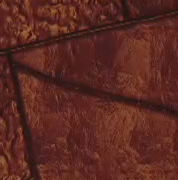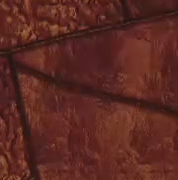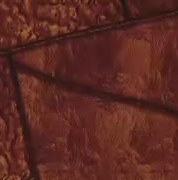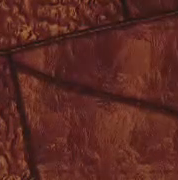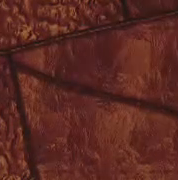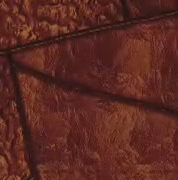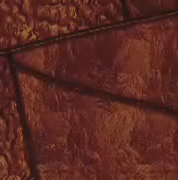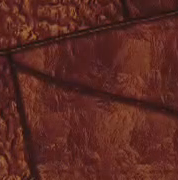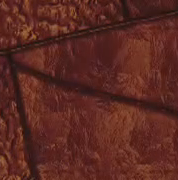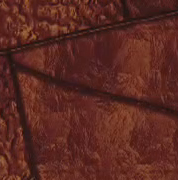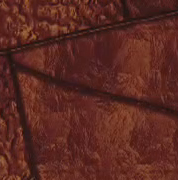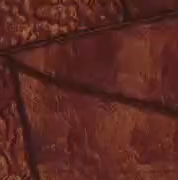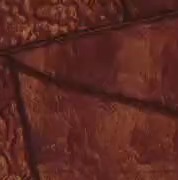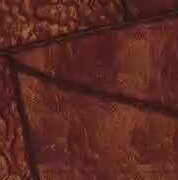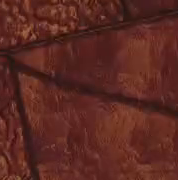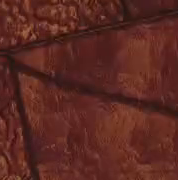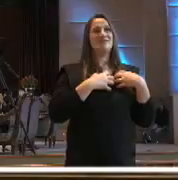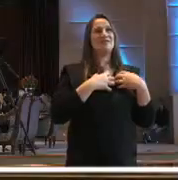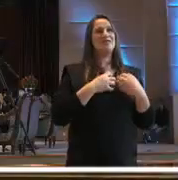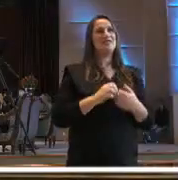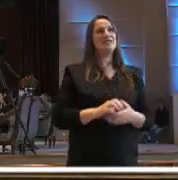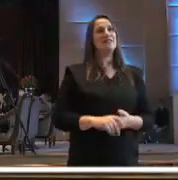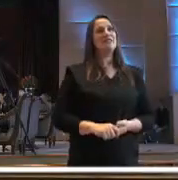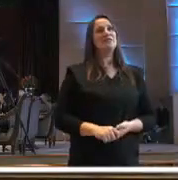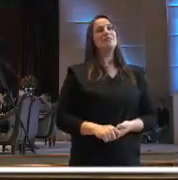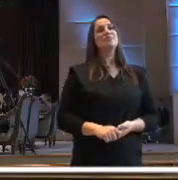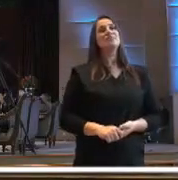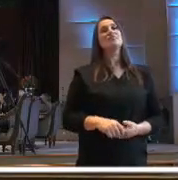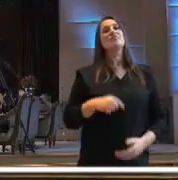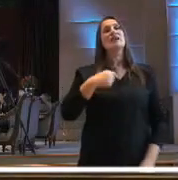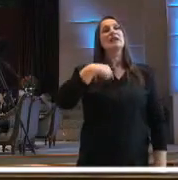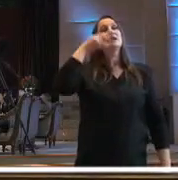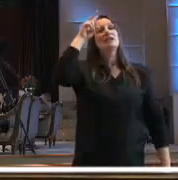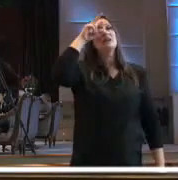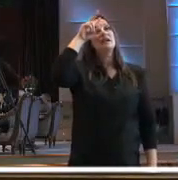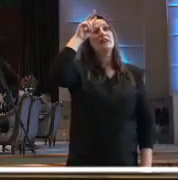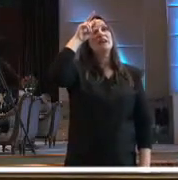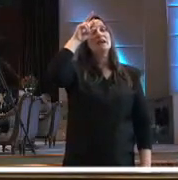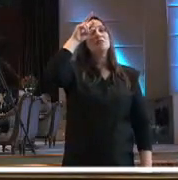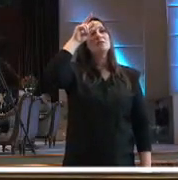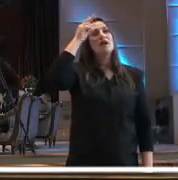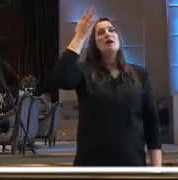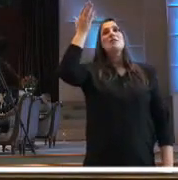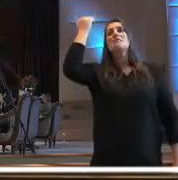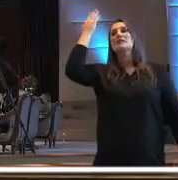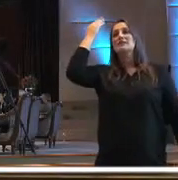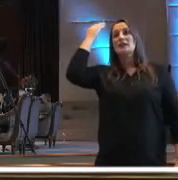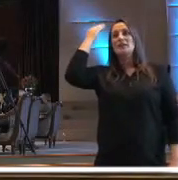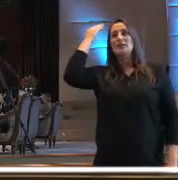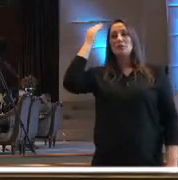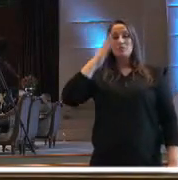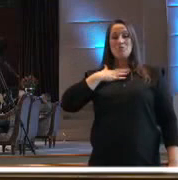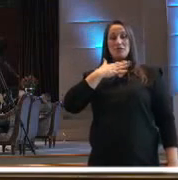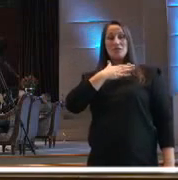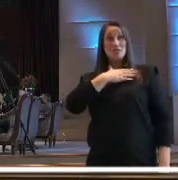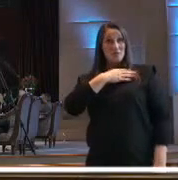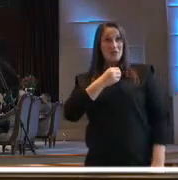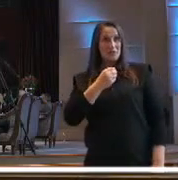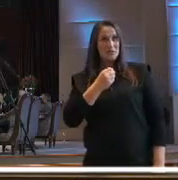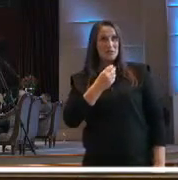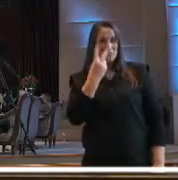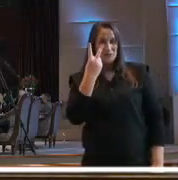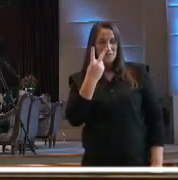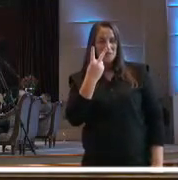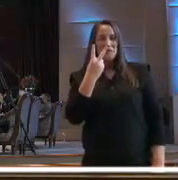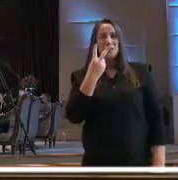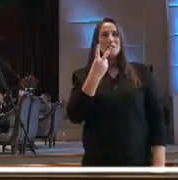suas angústias. Eu me lembro que quando os nossos filhos eram pequenos, às vezes eles tinham